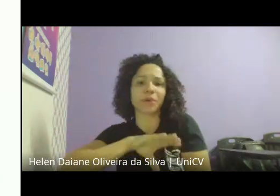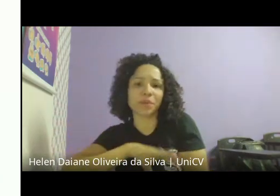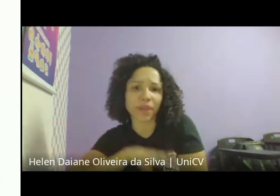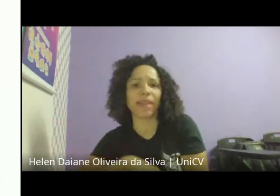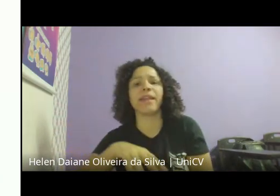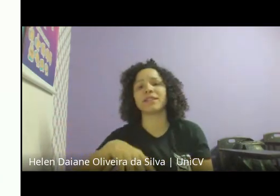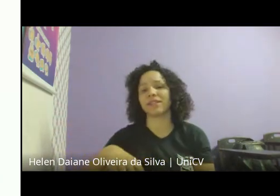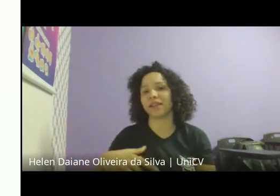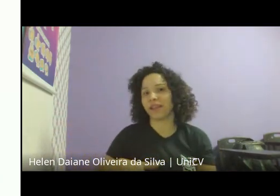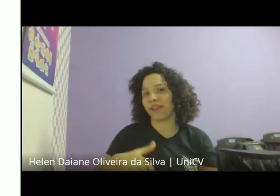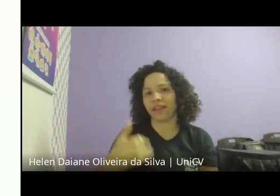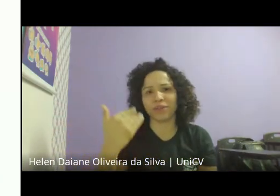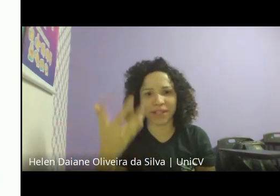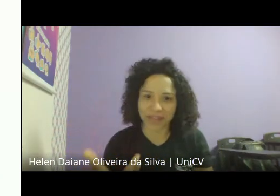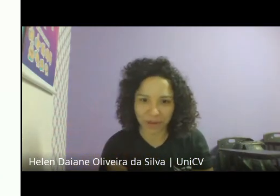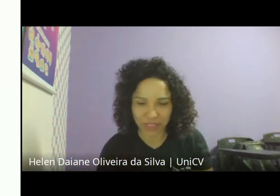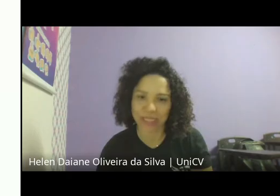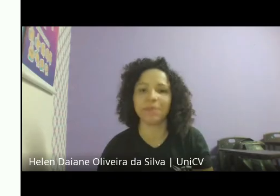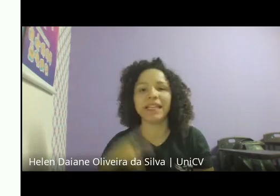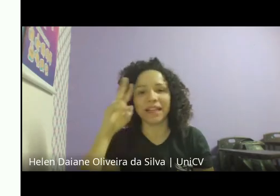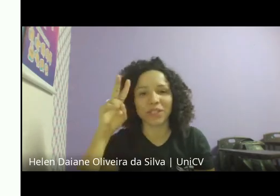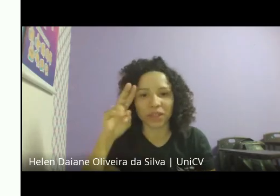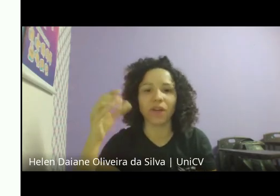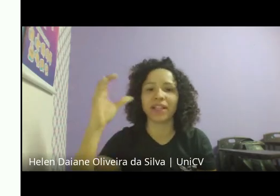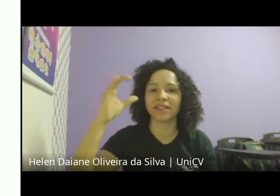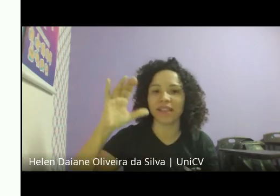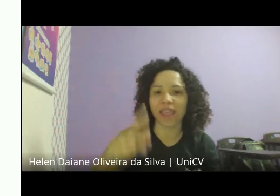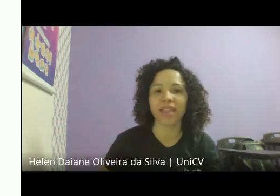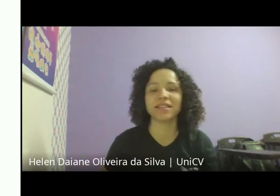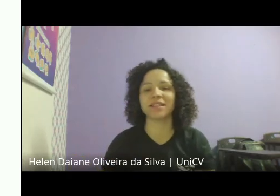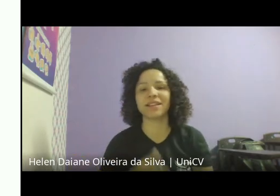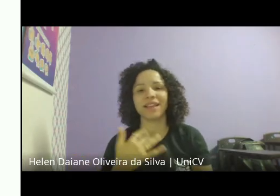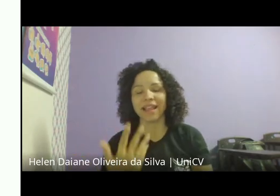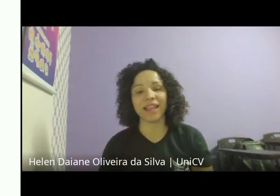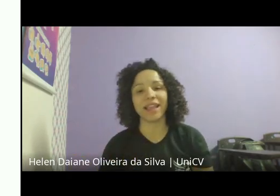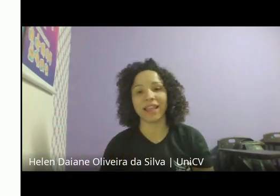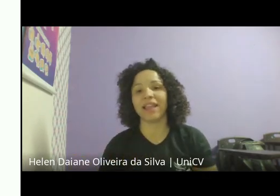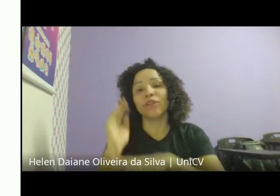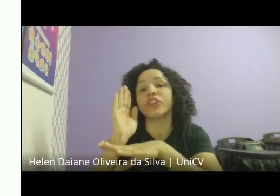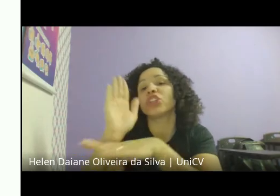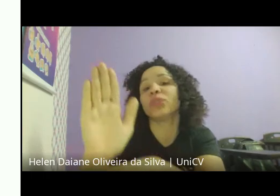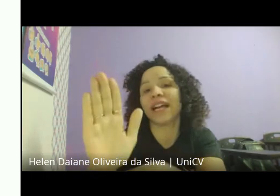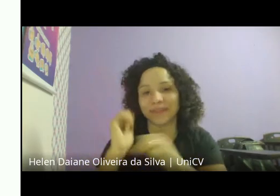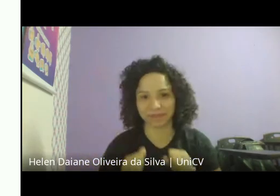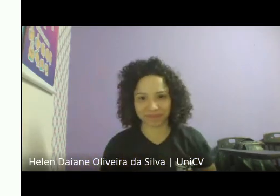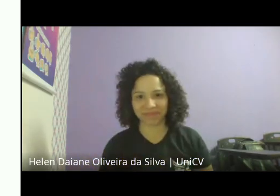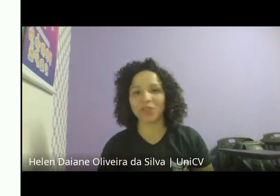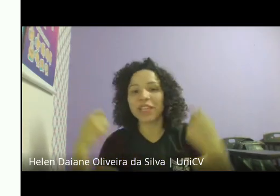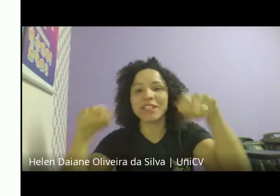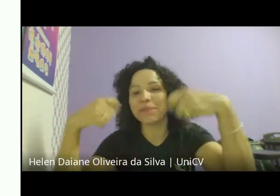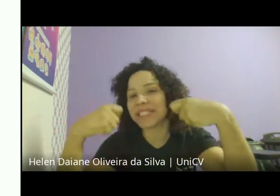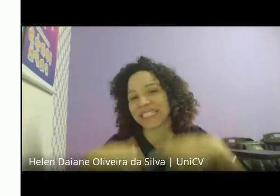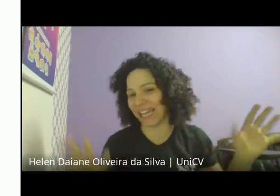matemática, português, não sei se alguém tem outra disciplina, história, ciências. Vou te ajudar